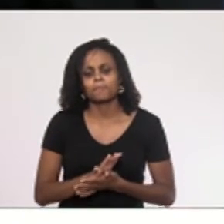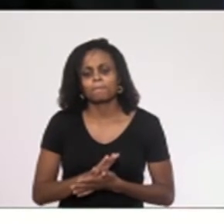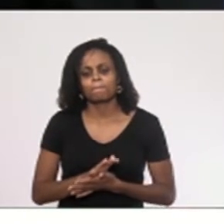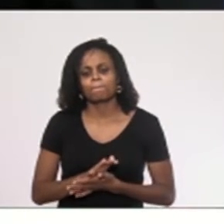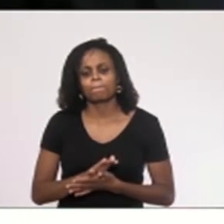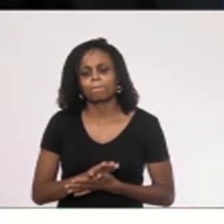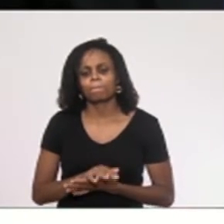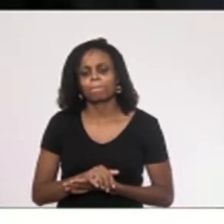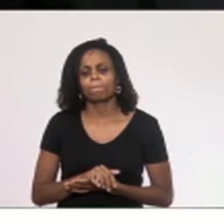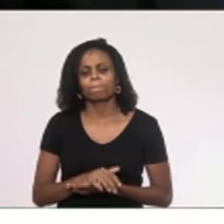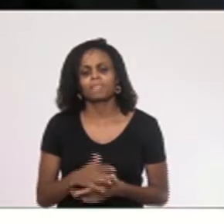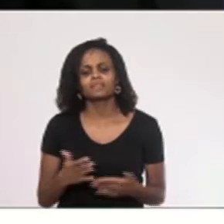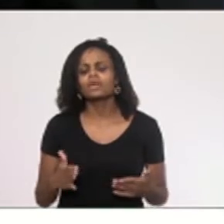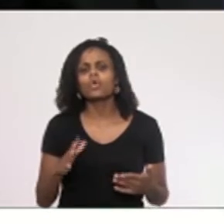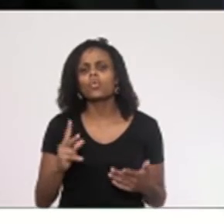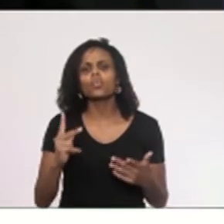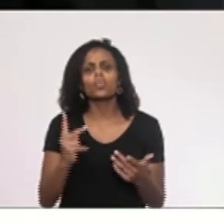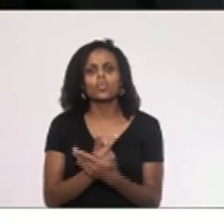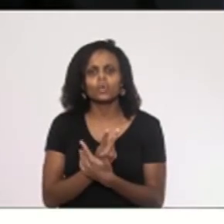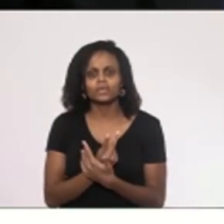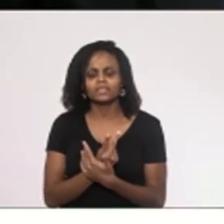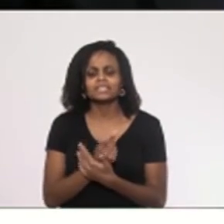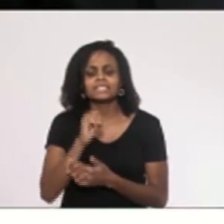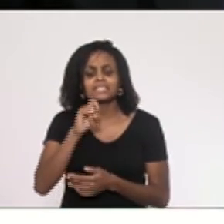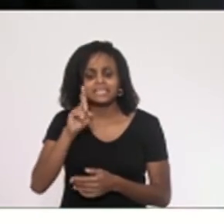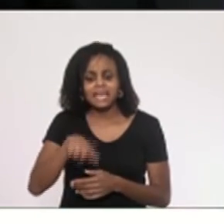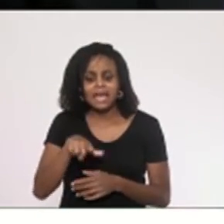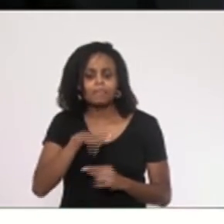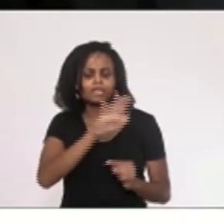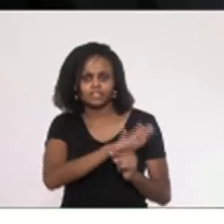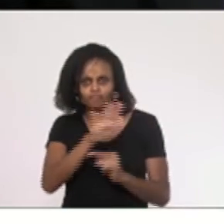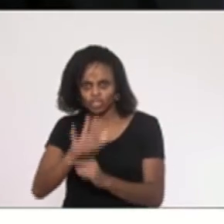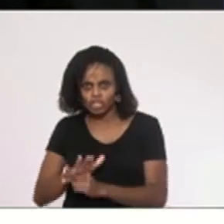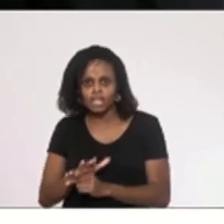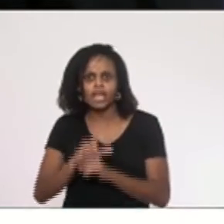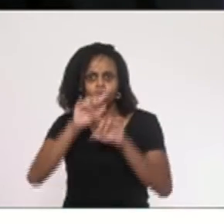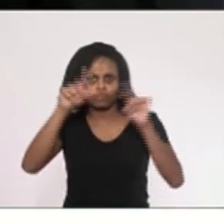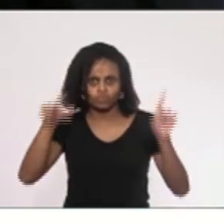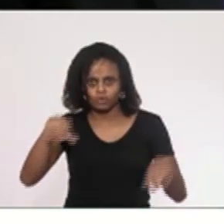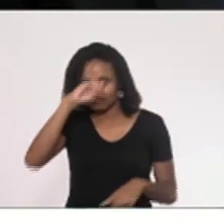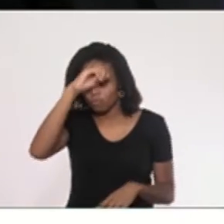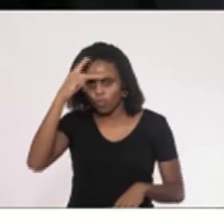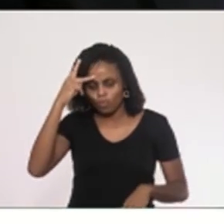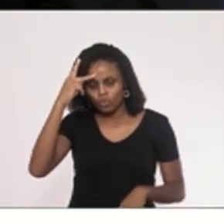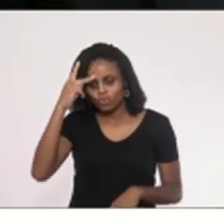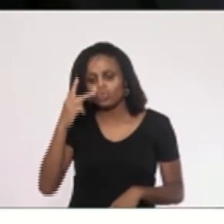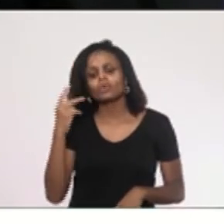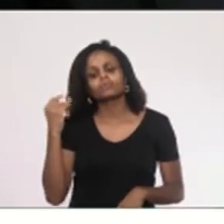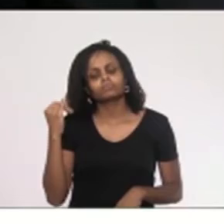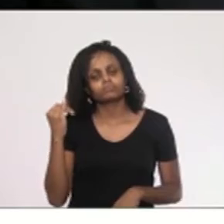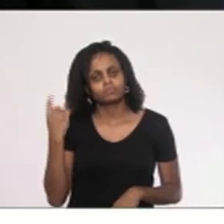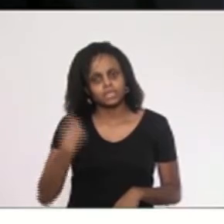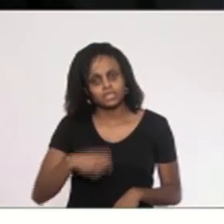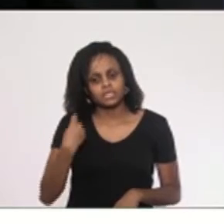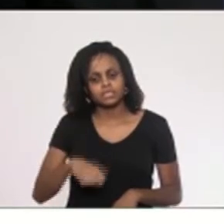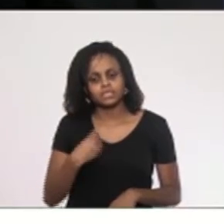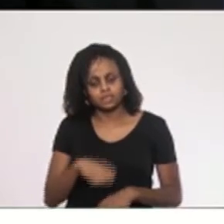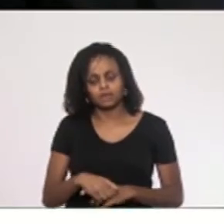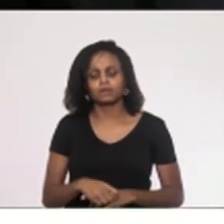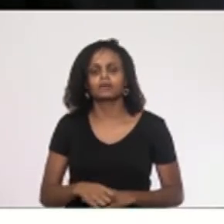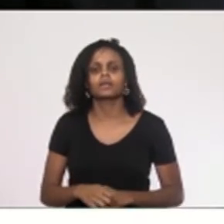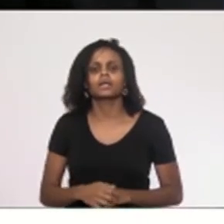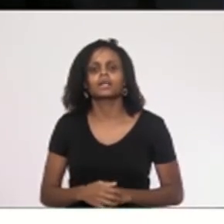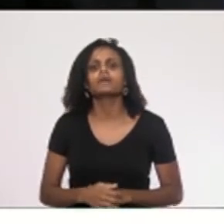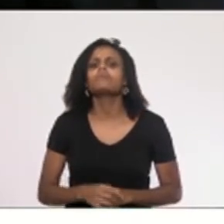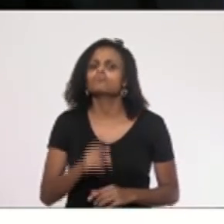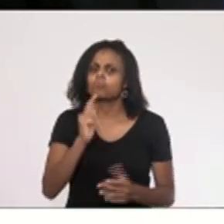Então, o que acontece? Se é para defender, de fato, o servidor público, então vamos garantir prevalência